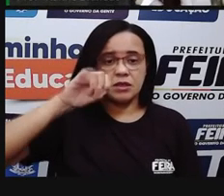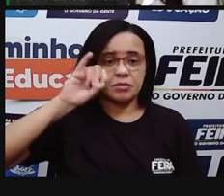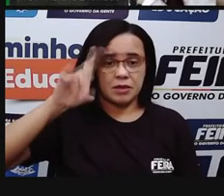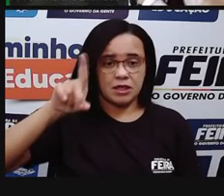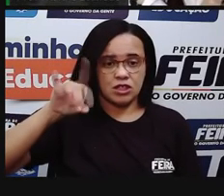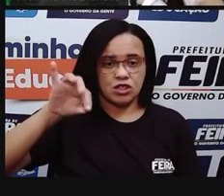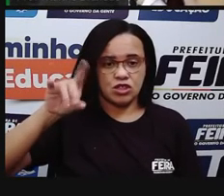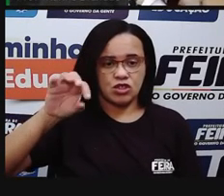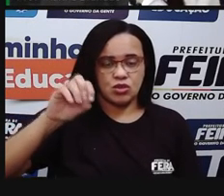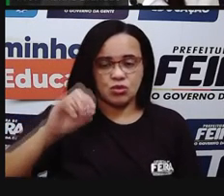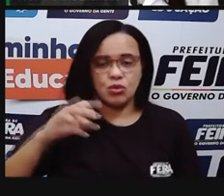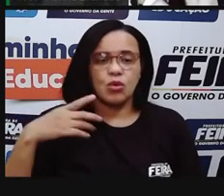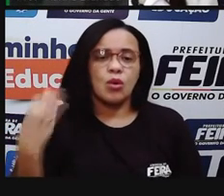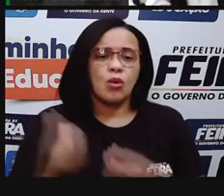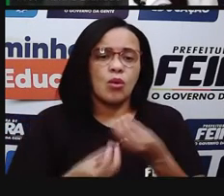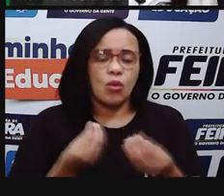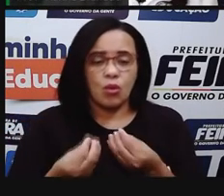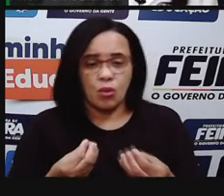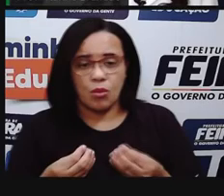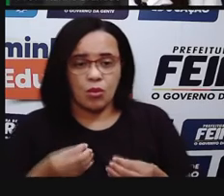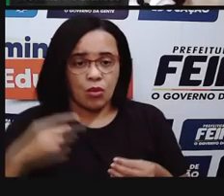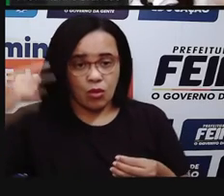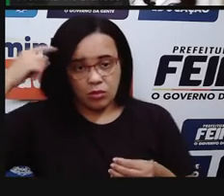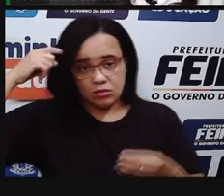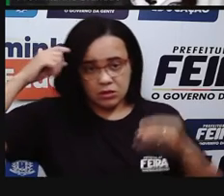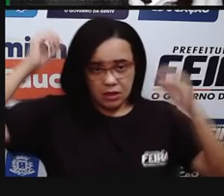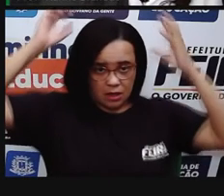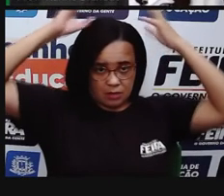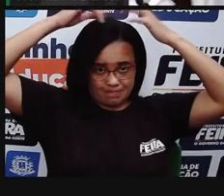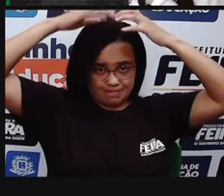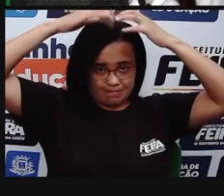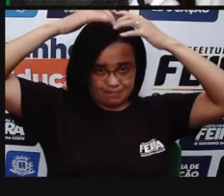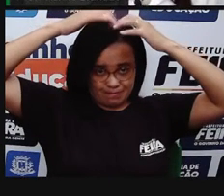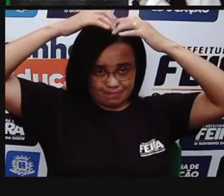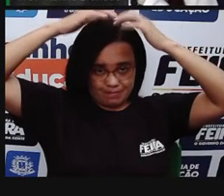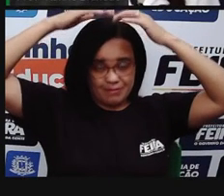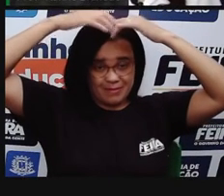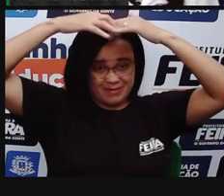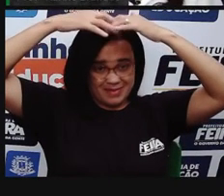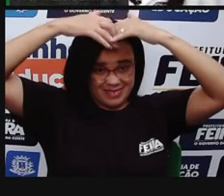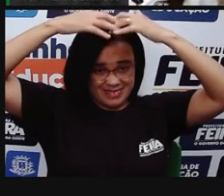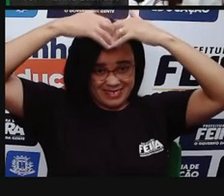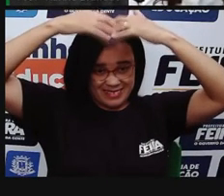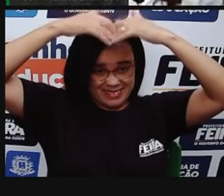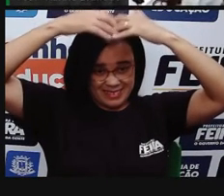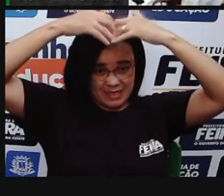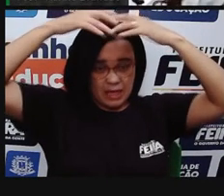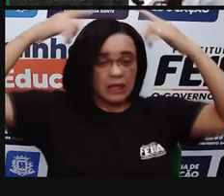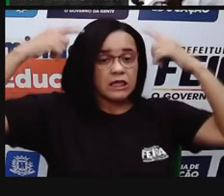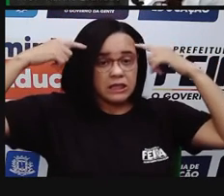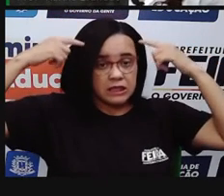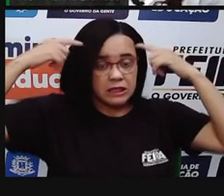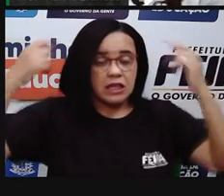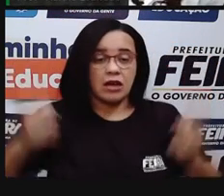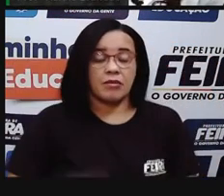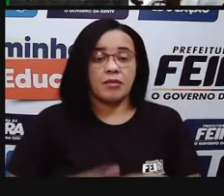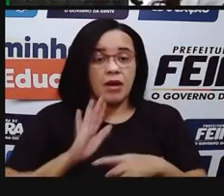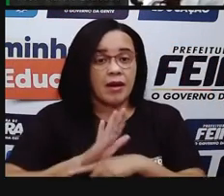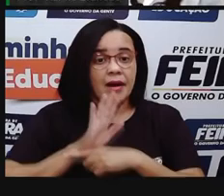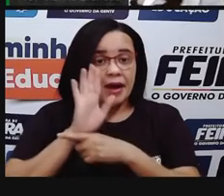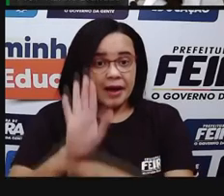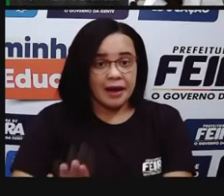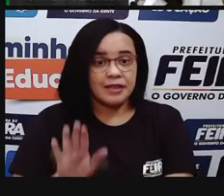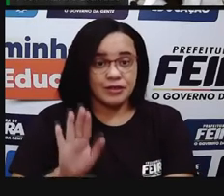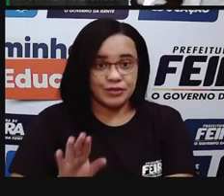ok? E isso faz com que, né, essa nossa massa, então,